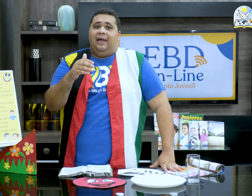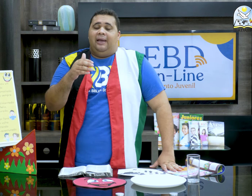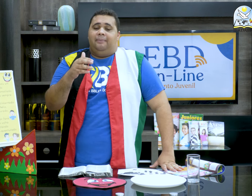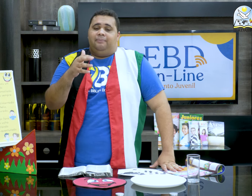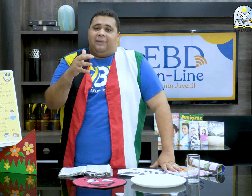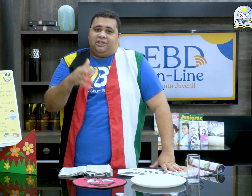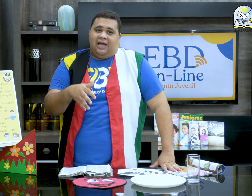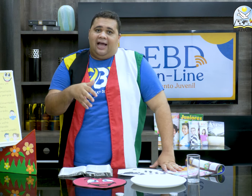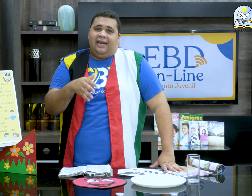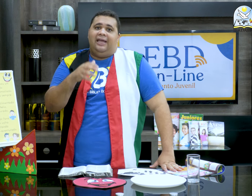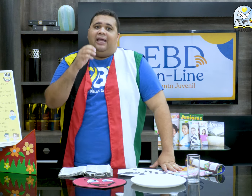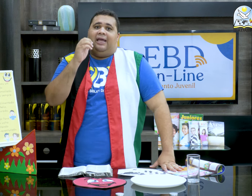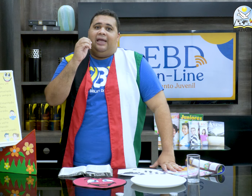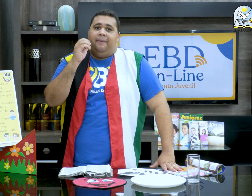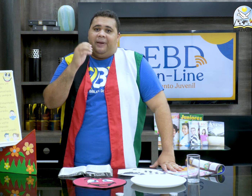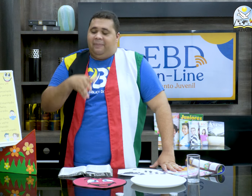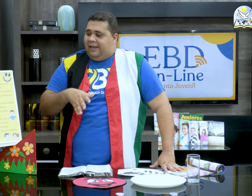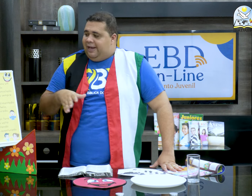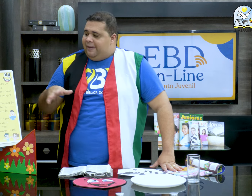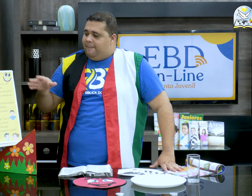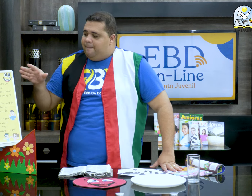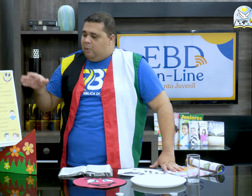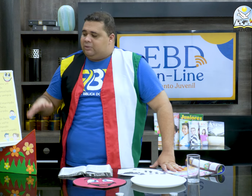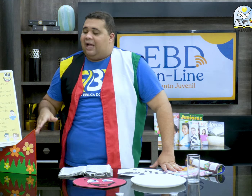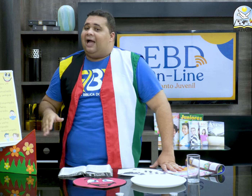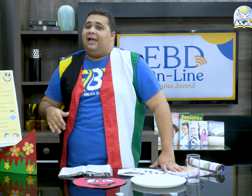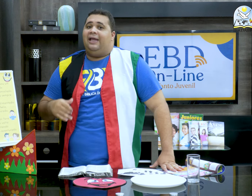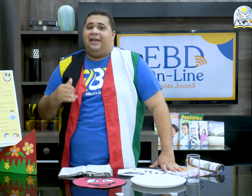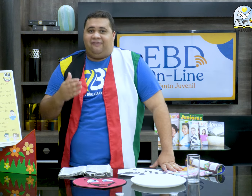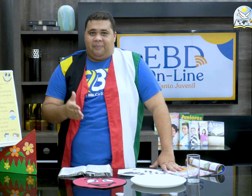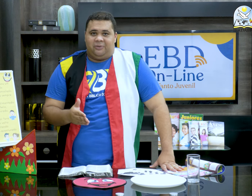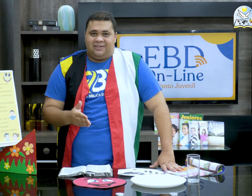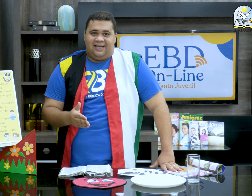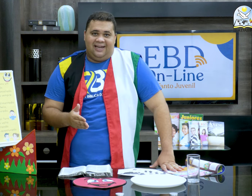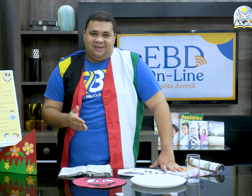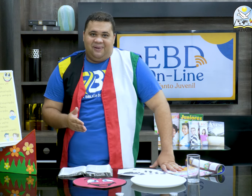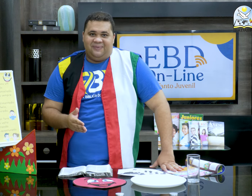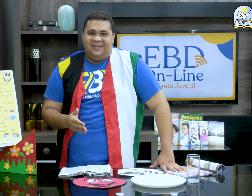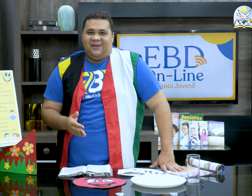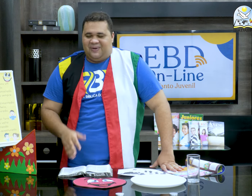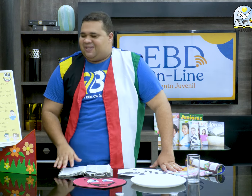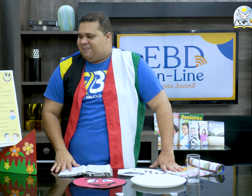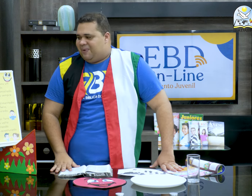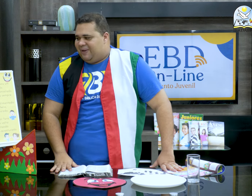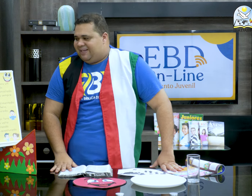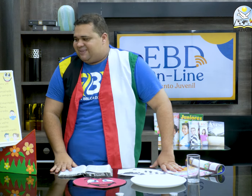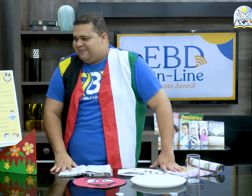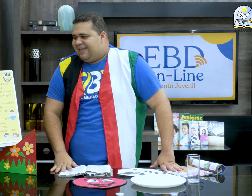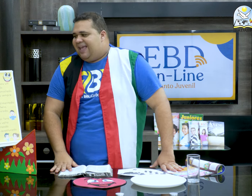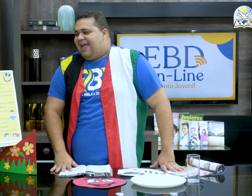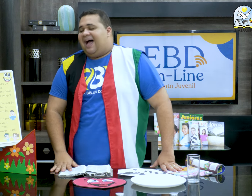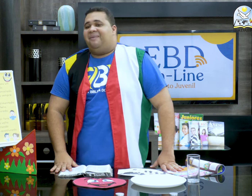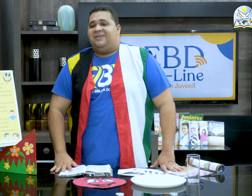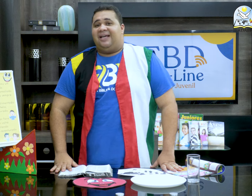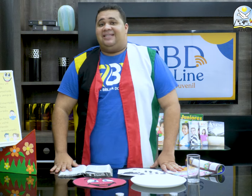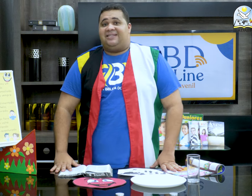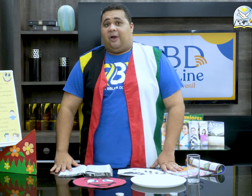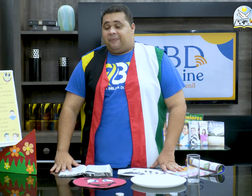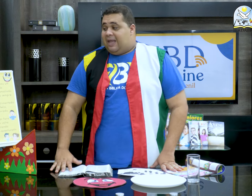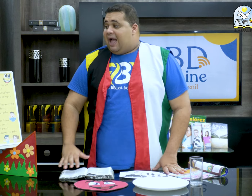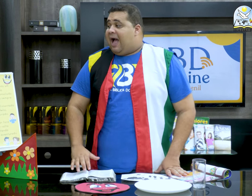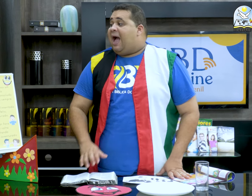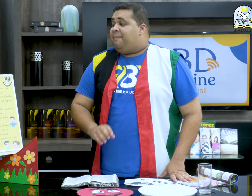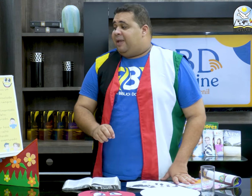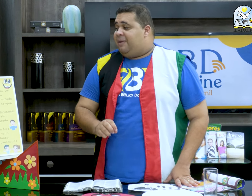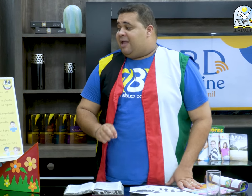eh baixarem e imprimirem montar e levar pra tua sala Tá bom coisa boa não é isso a música diz